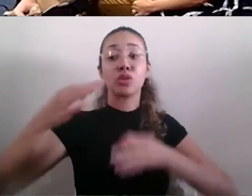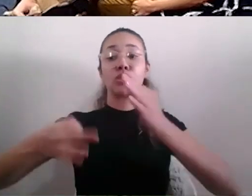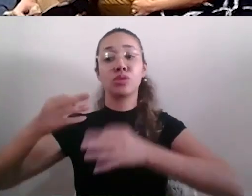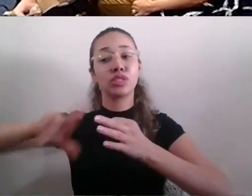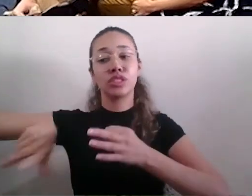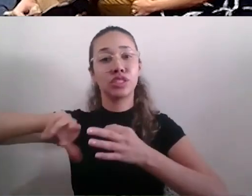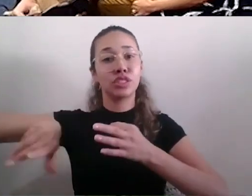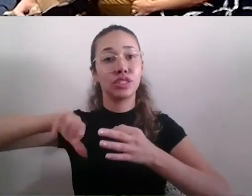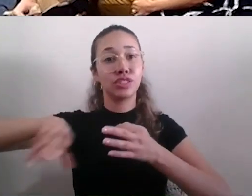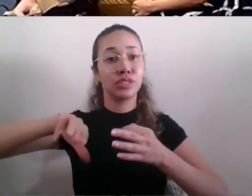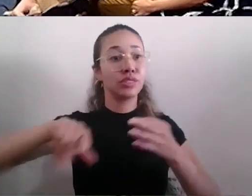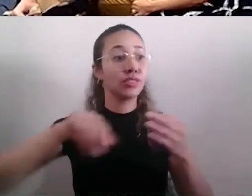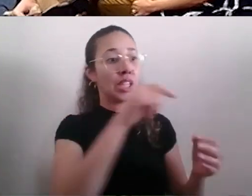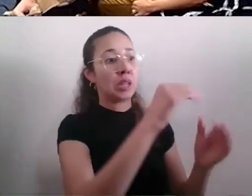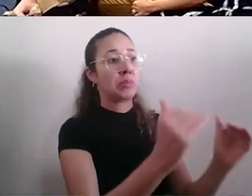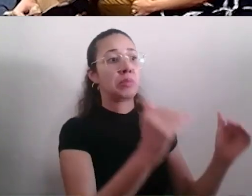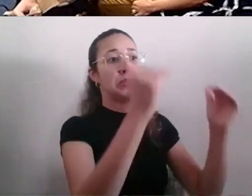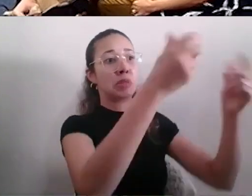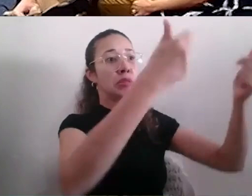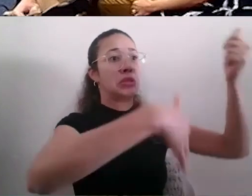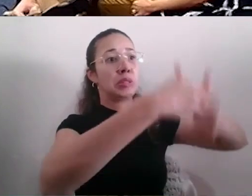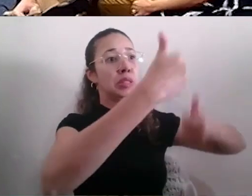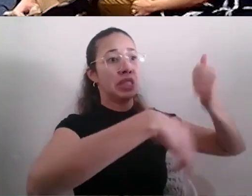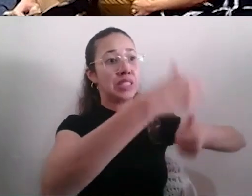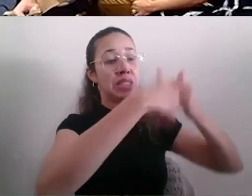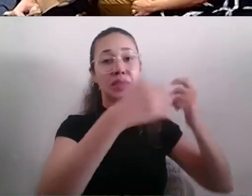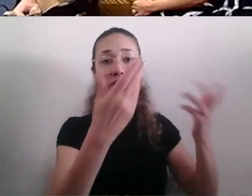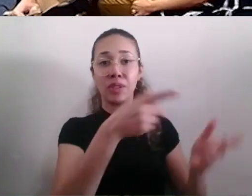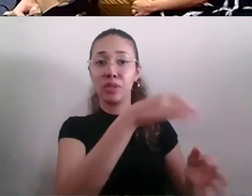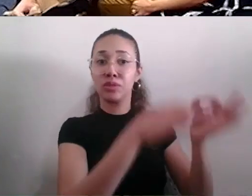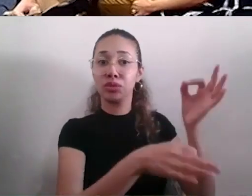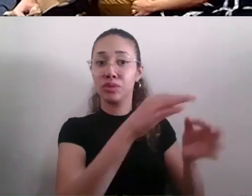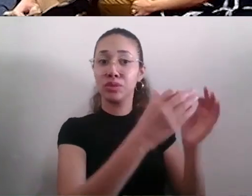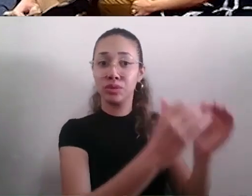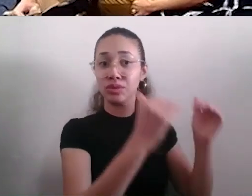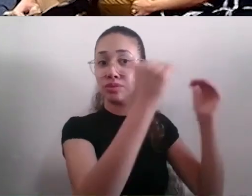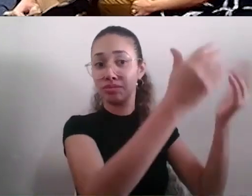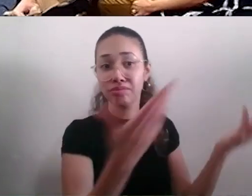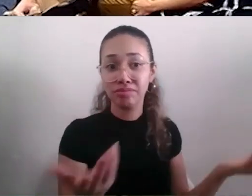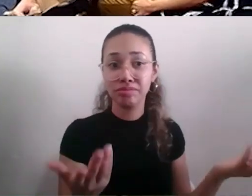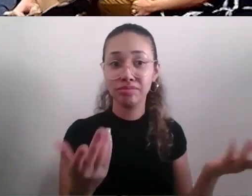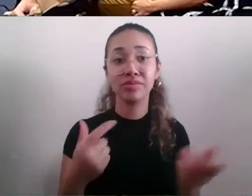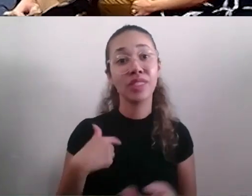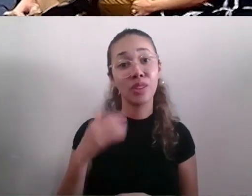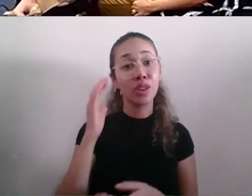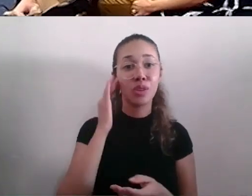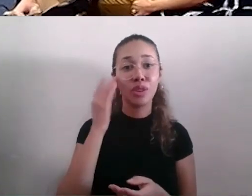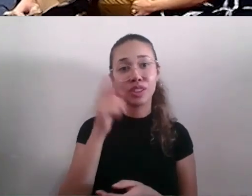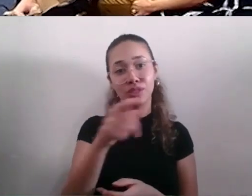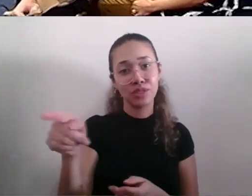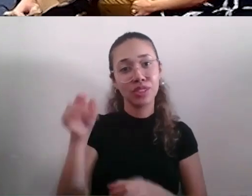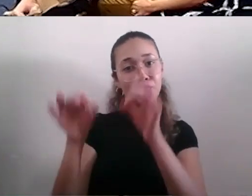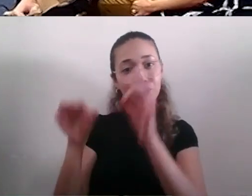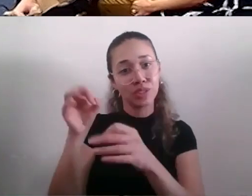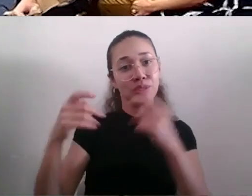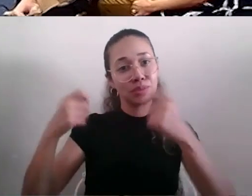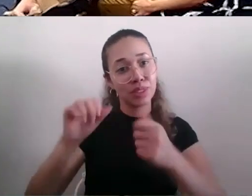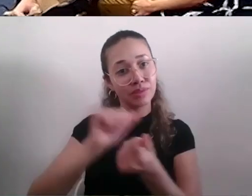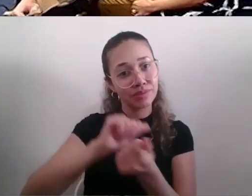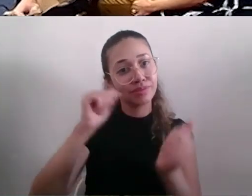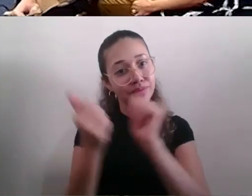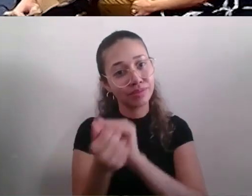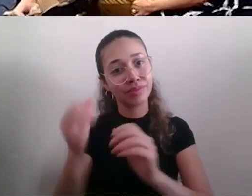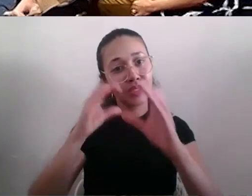entendo, sabe que eu não sou juíza, que nem ele. Então, isso é um problema que eu acho que vocês têm, realmente eu acho que tem. Tem que tentar se